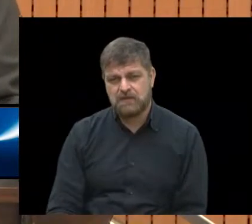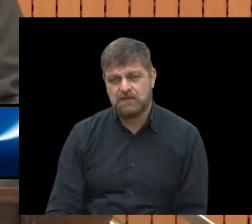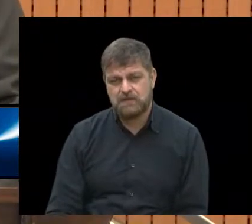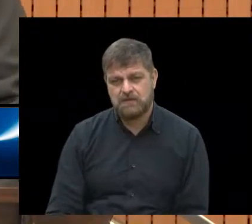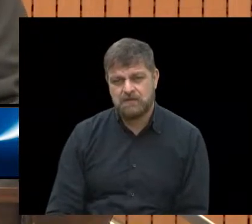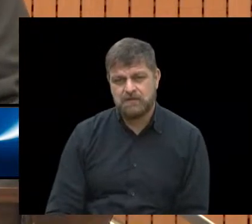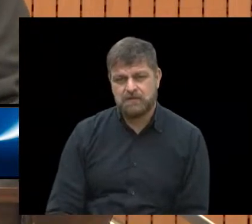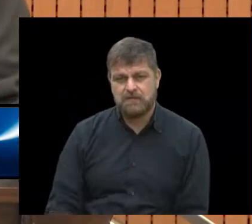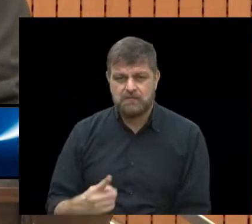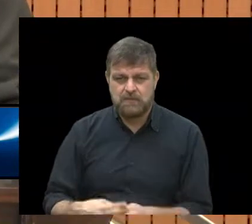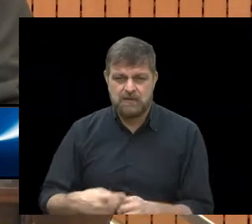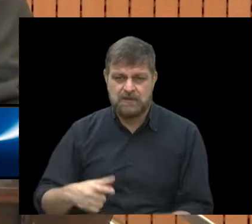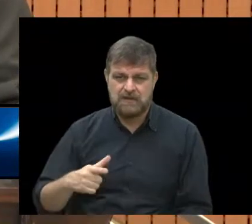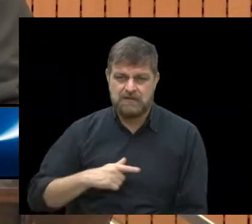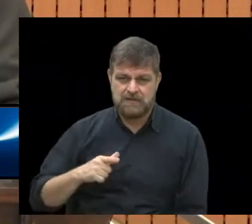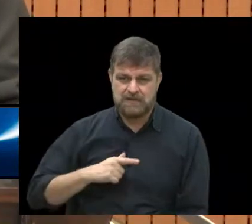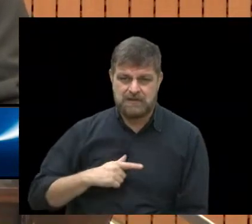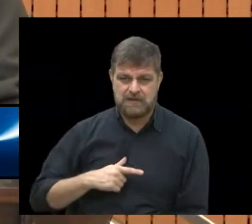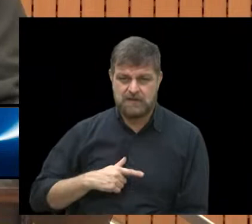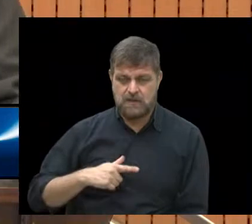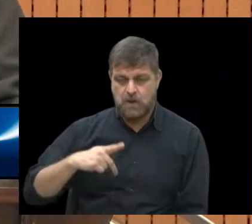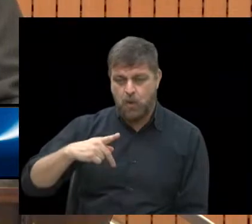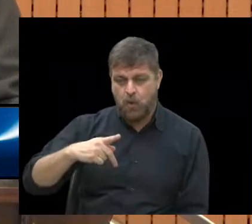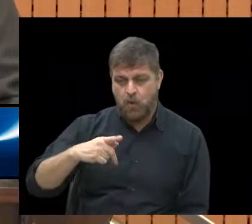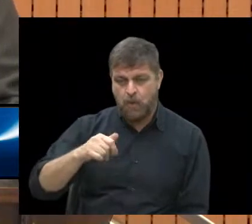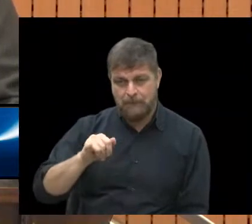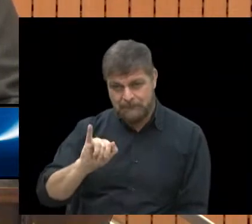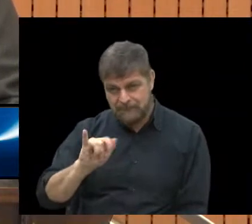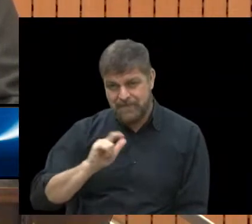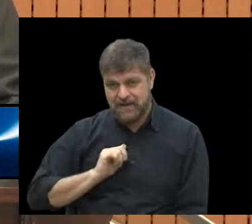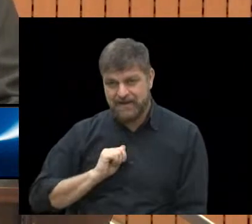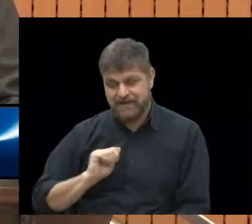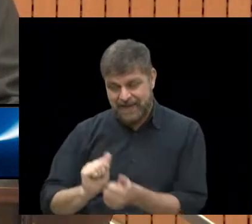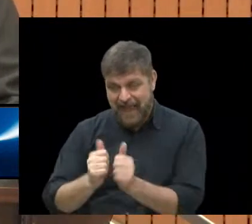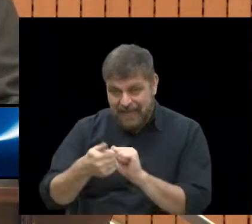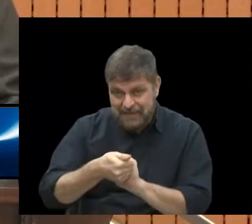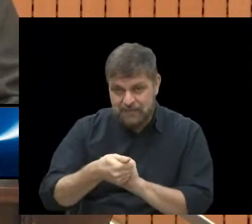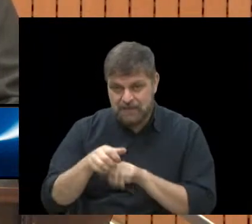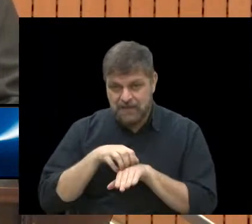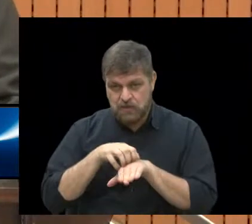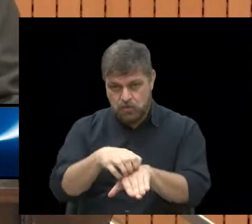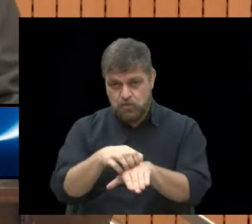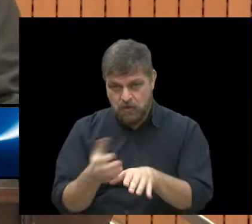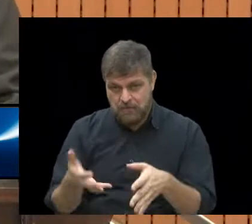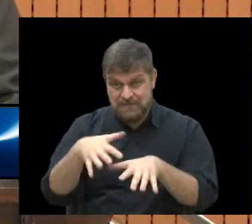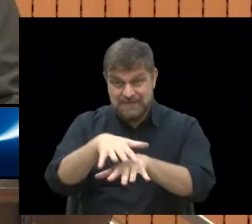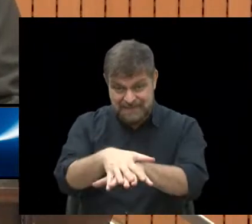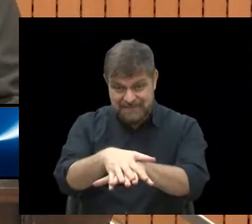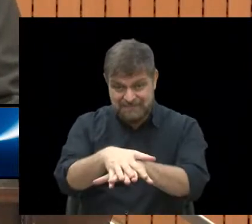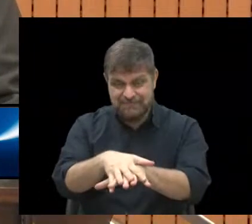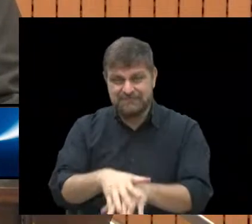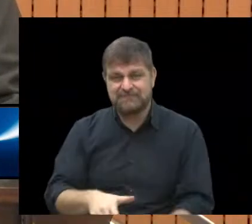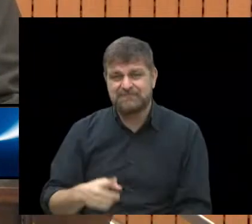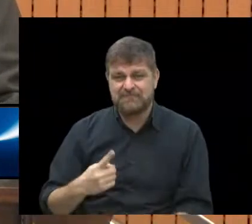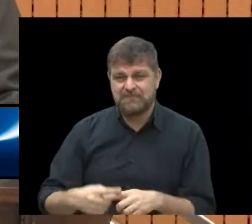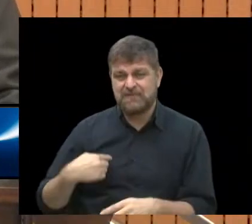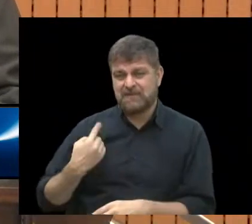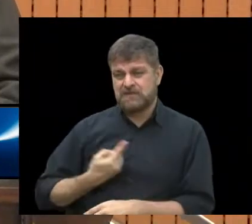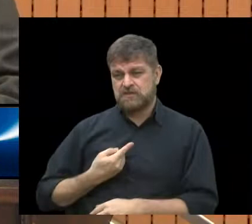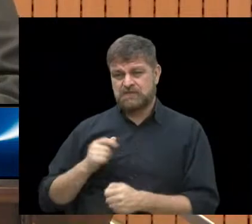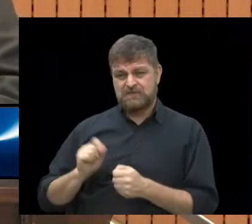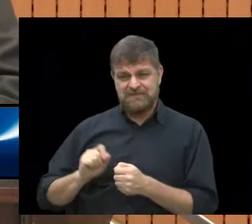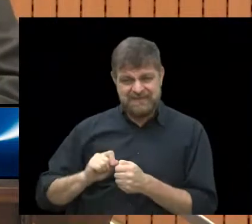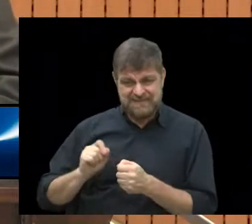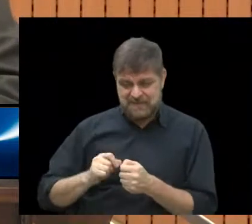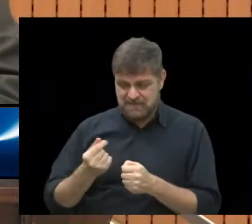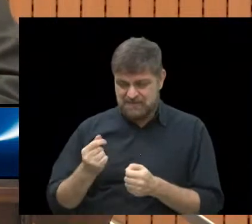tem o PAI, que é o transporte de pessoas de acessibilidade, de inclusão, né? Porque se nós não